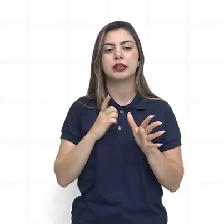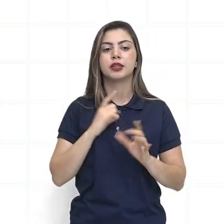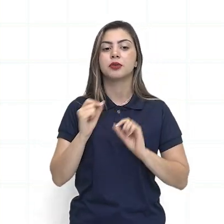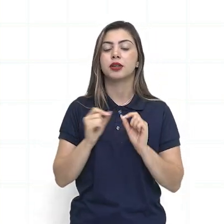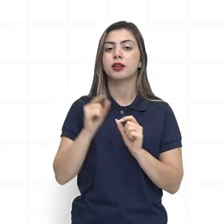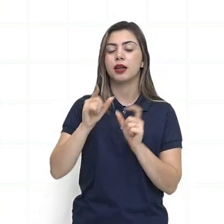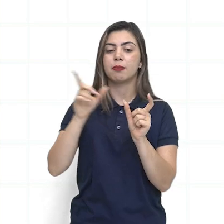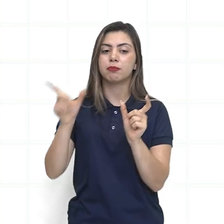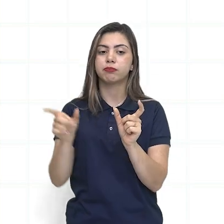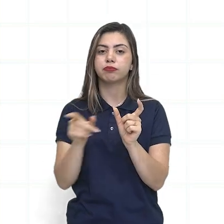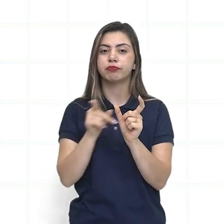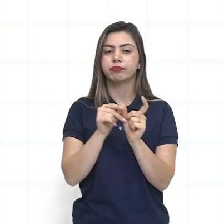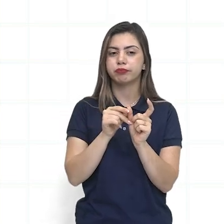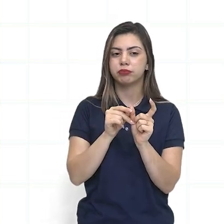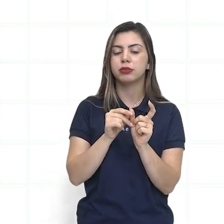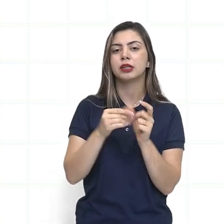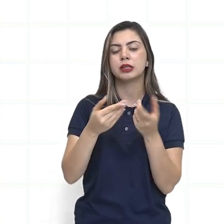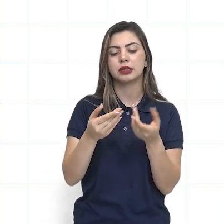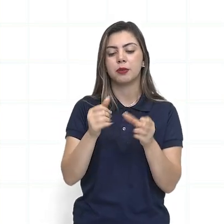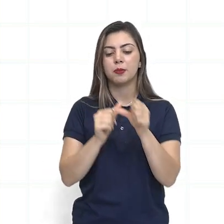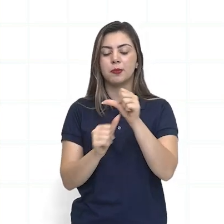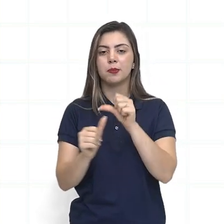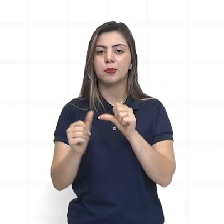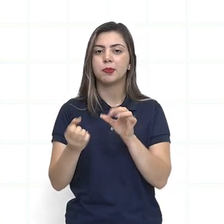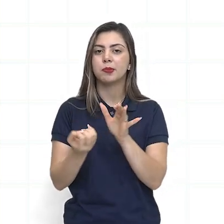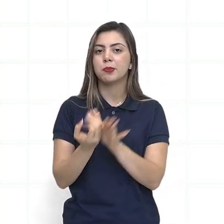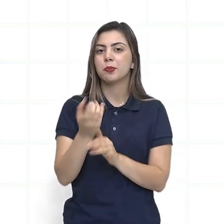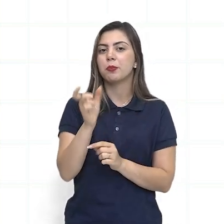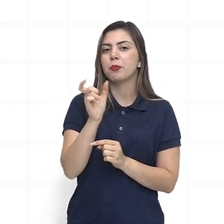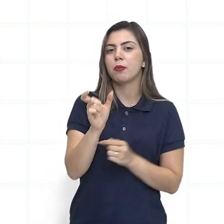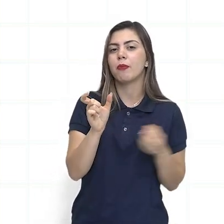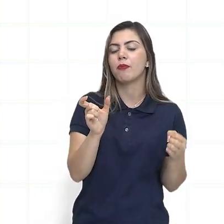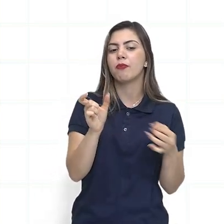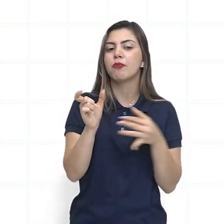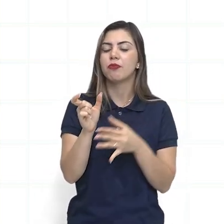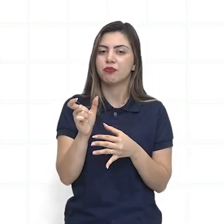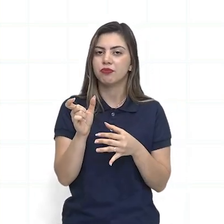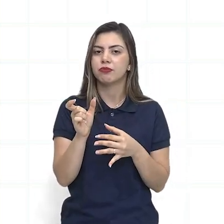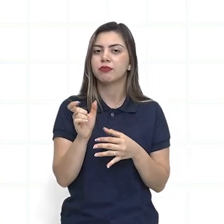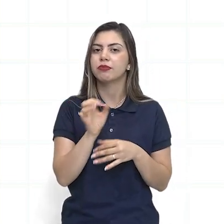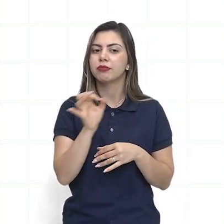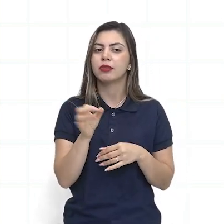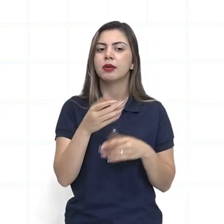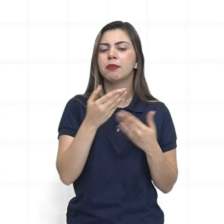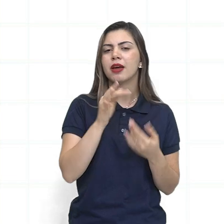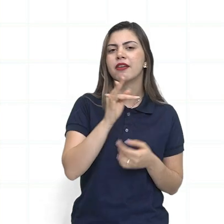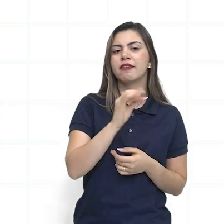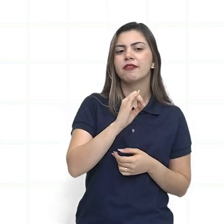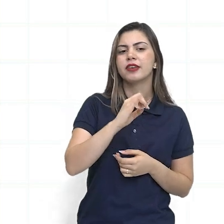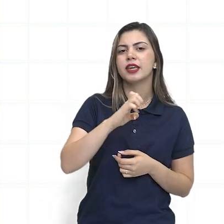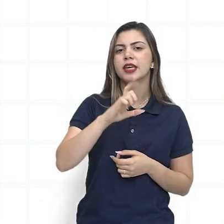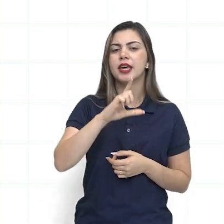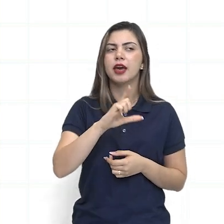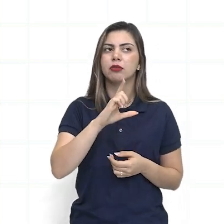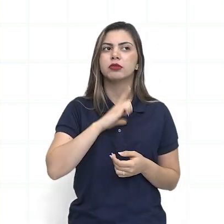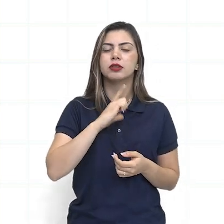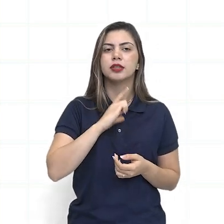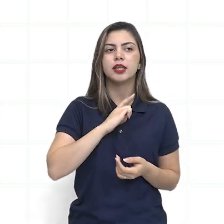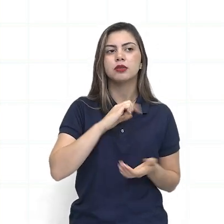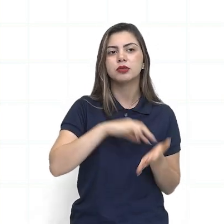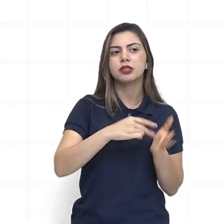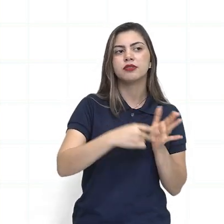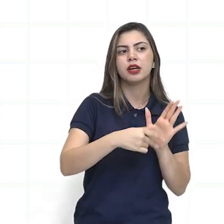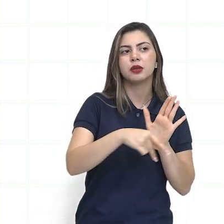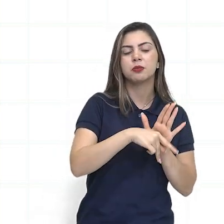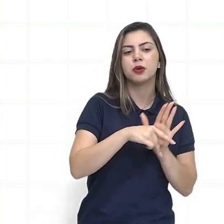desse prefixo, eu já alterei o sentido primitivo da palavra fiel. Fiel significa uma coisa e infiel